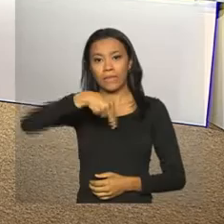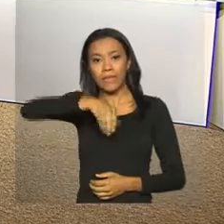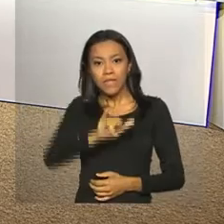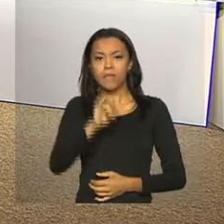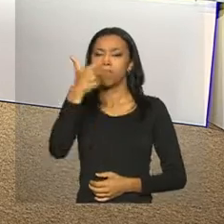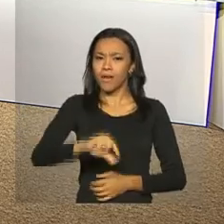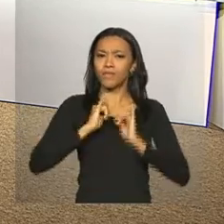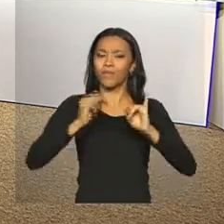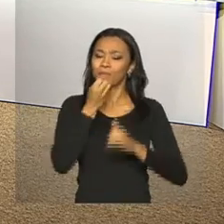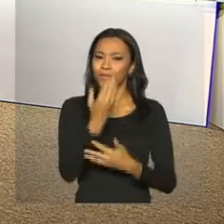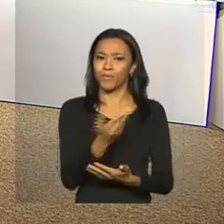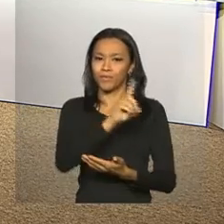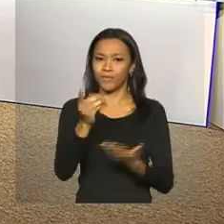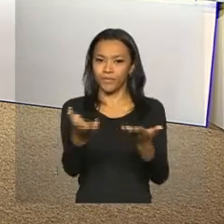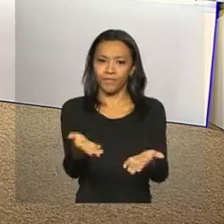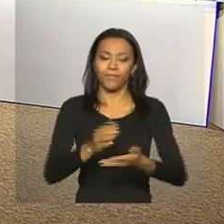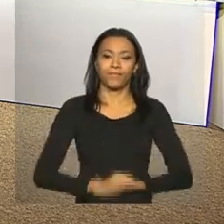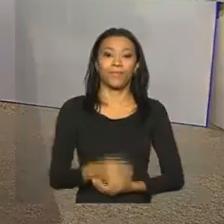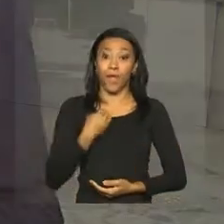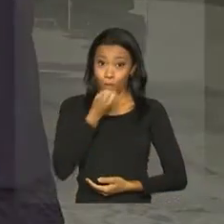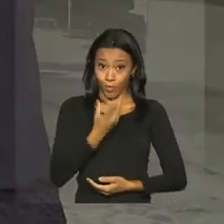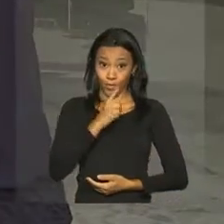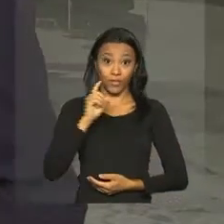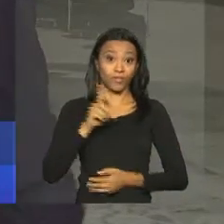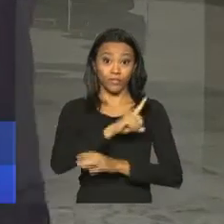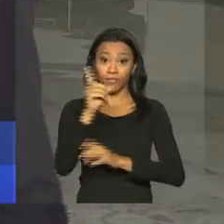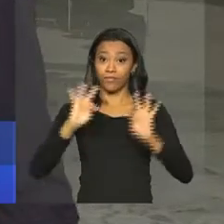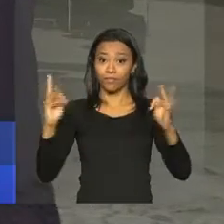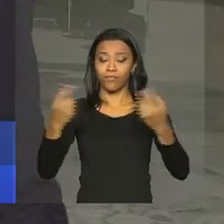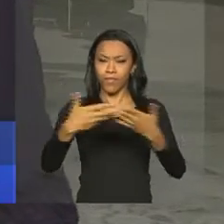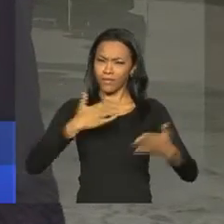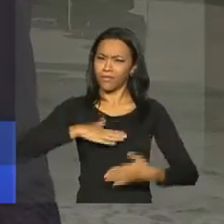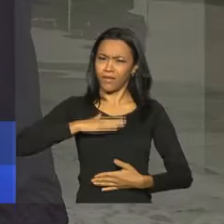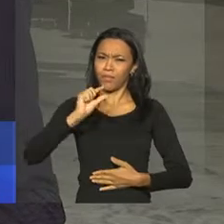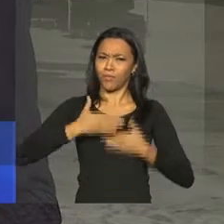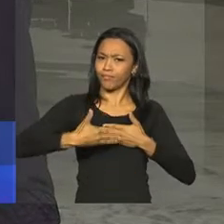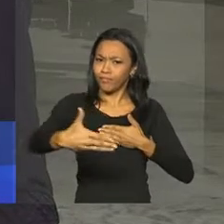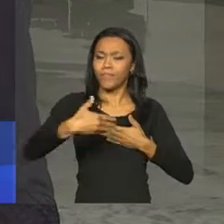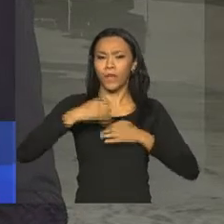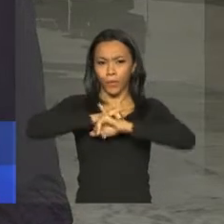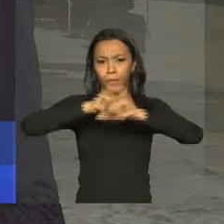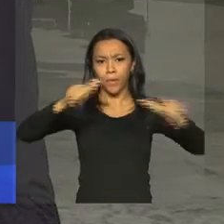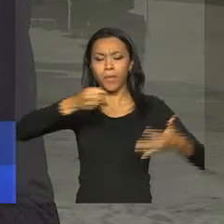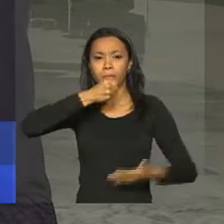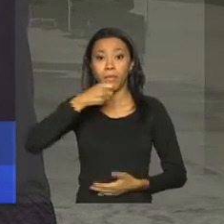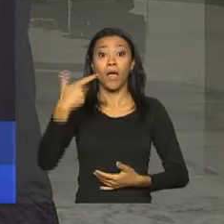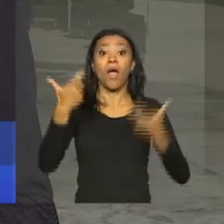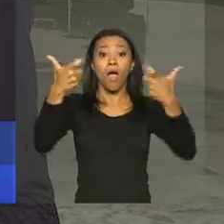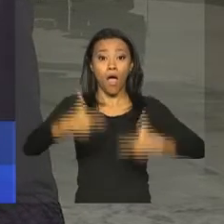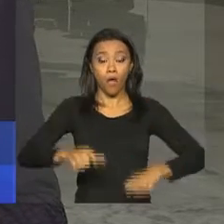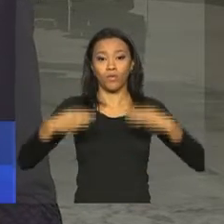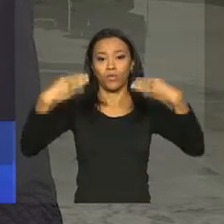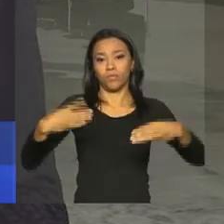tem as informações nem o bom dia bom dia jaime bom dia a todos o anúncio será feito logo mais em uma entrevista coletiva na sede do ministério